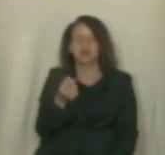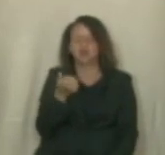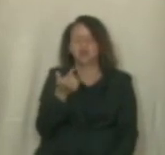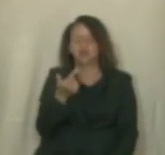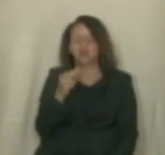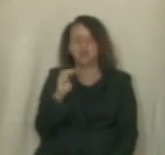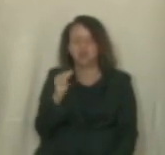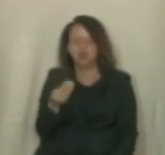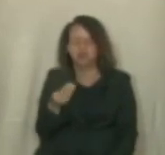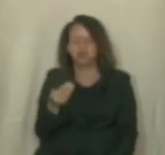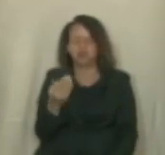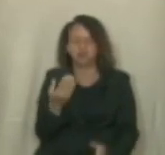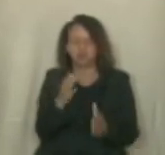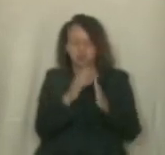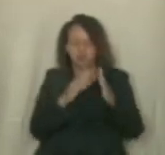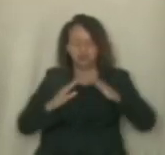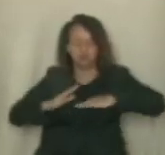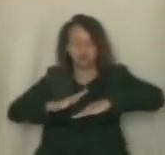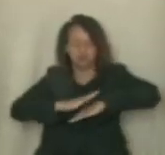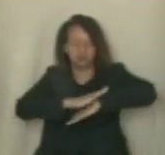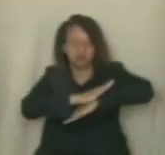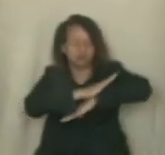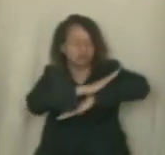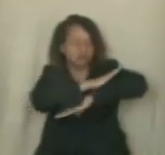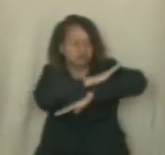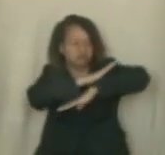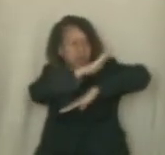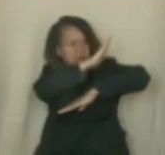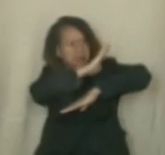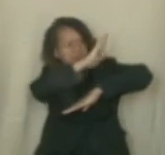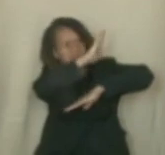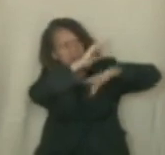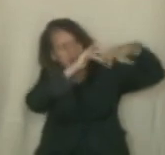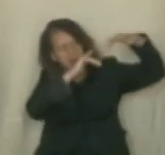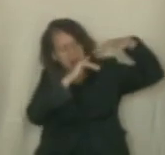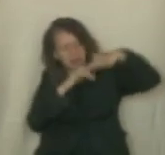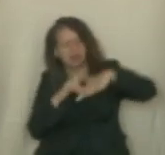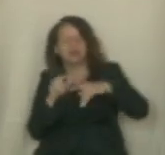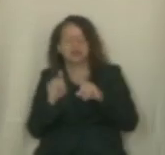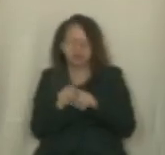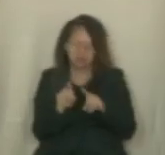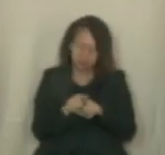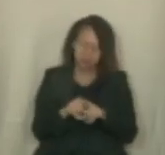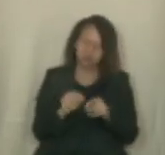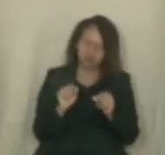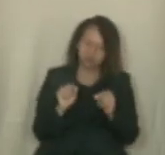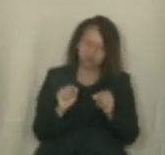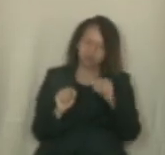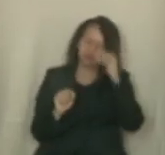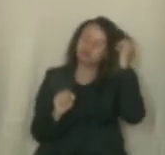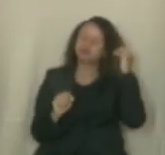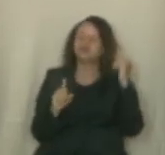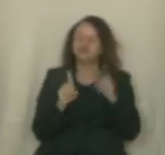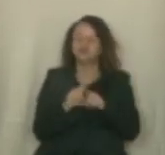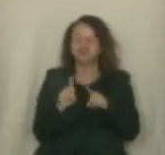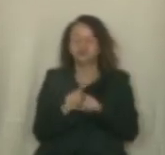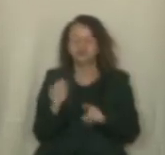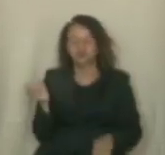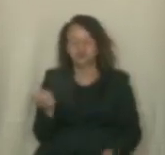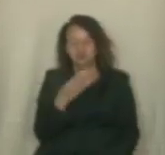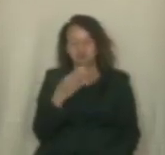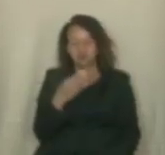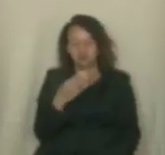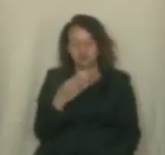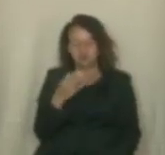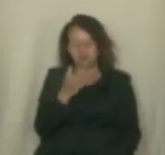milhões, com um novo modelo de encosta que está sendo feito, que é implantando aqueles céu grampeado, um novo modelo